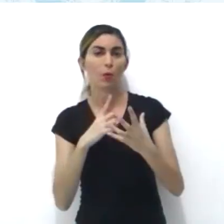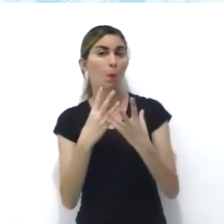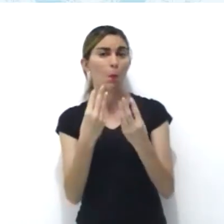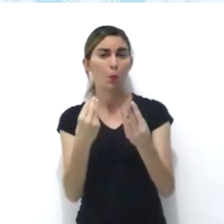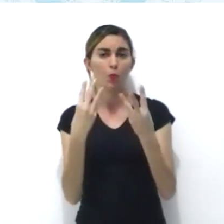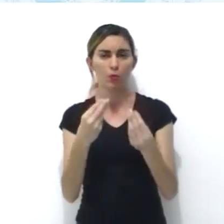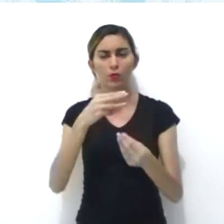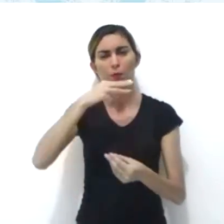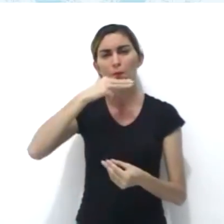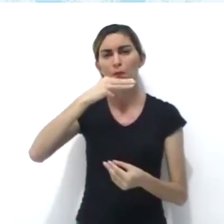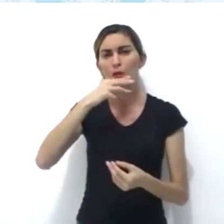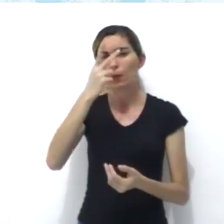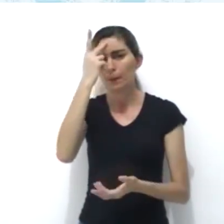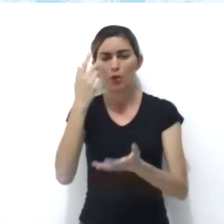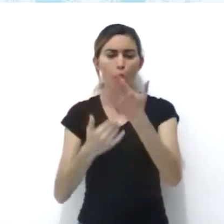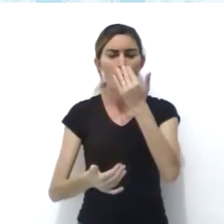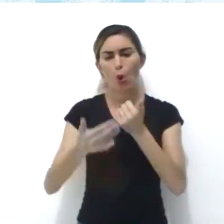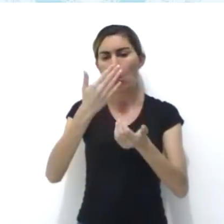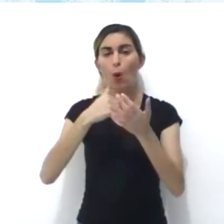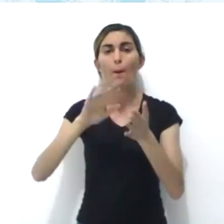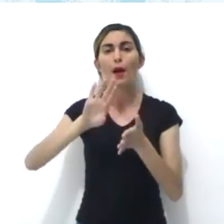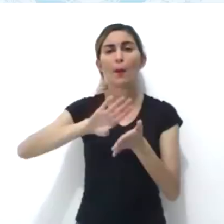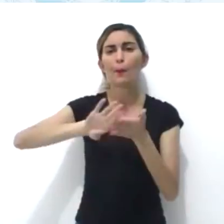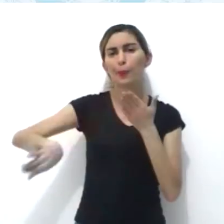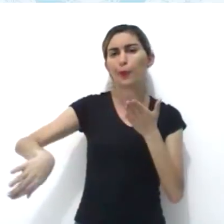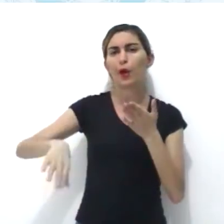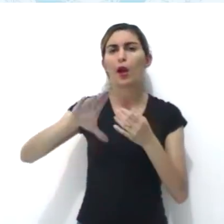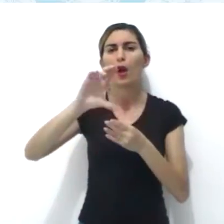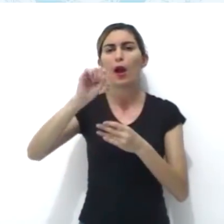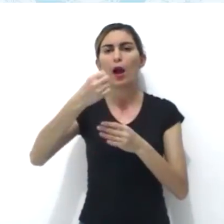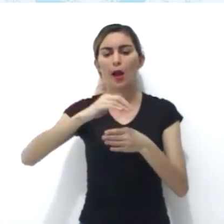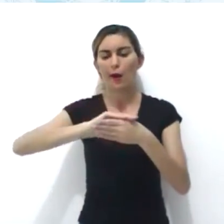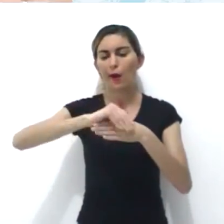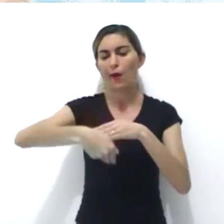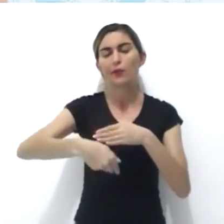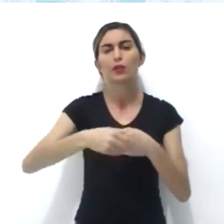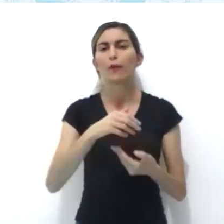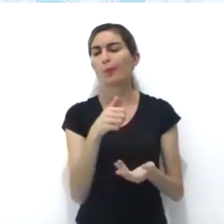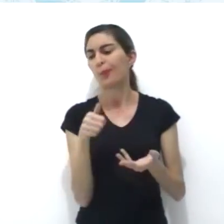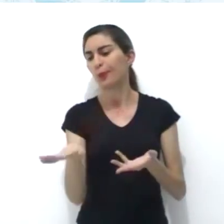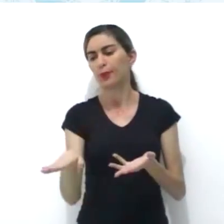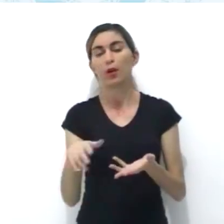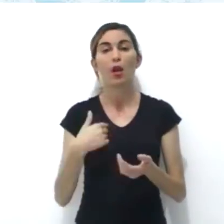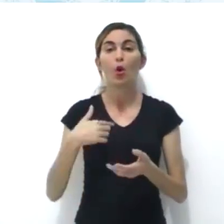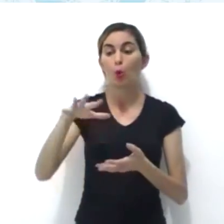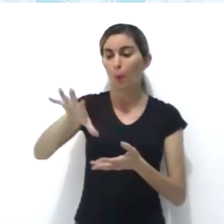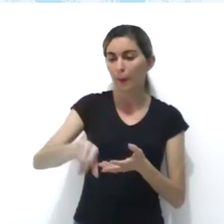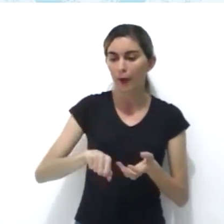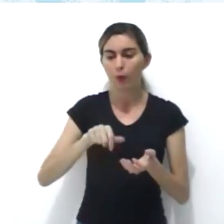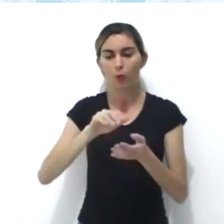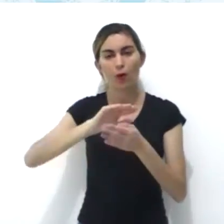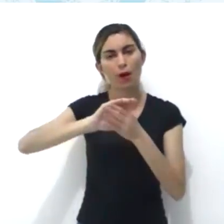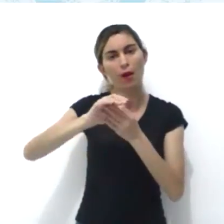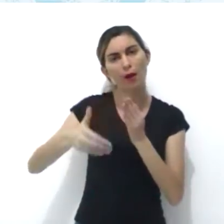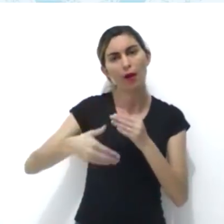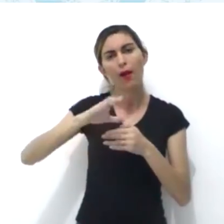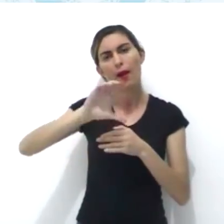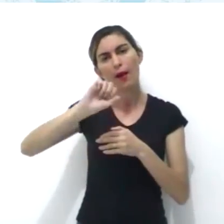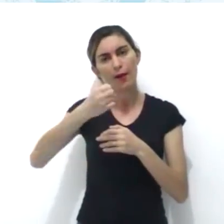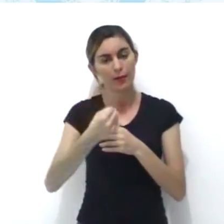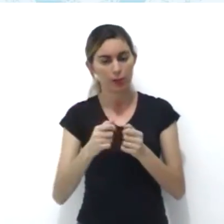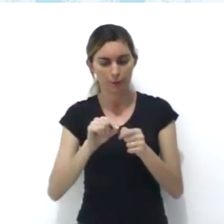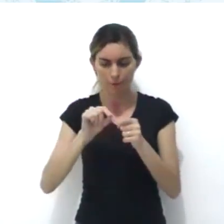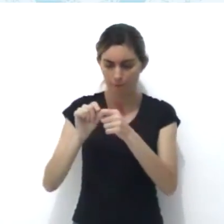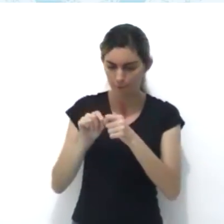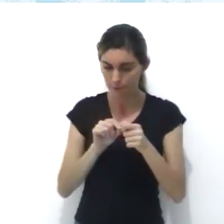tem muita manga. E todo mundo consome a manga, mas a casca é sempre jogada fora. Então eles pegaram essa casca, começaram a produzir